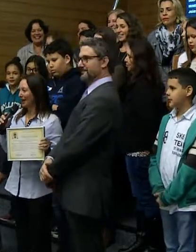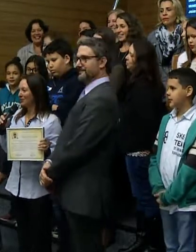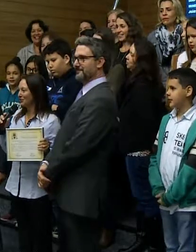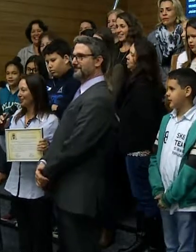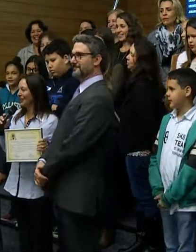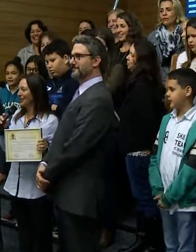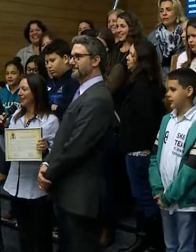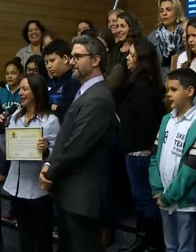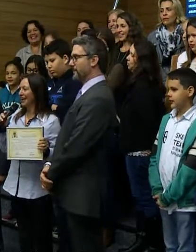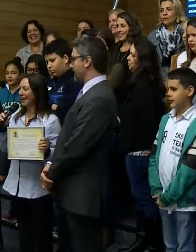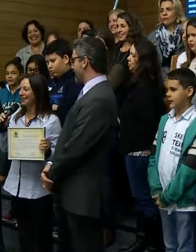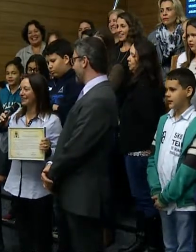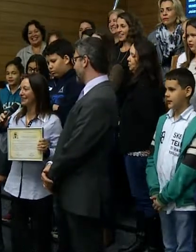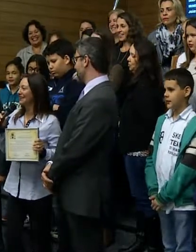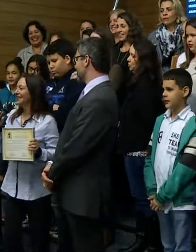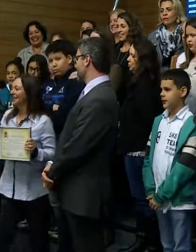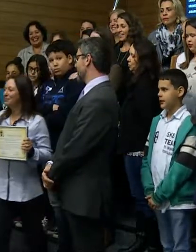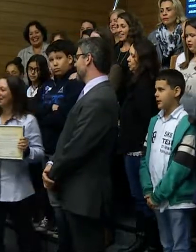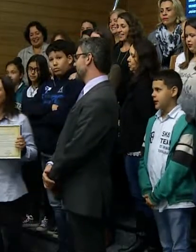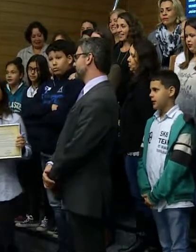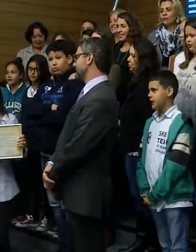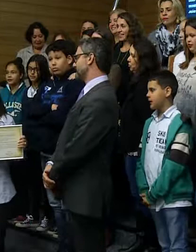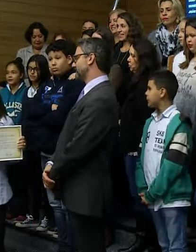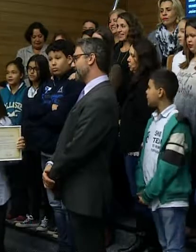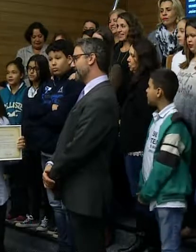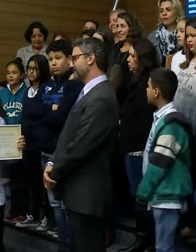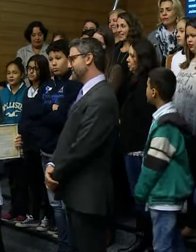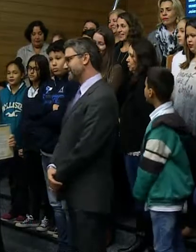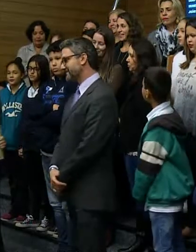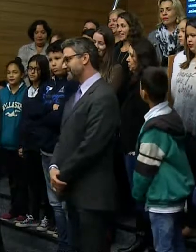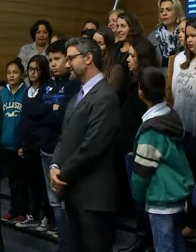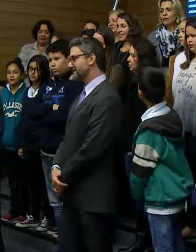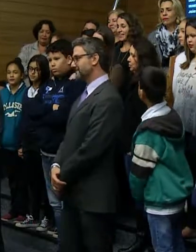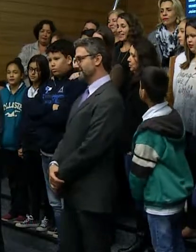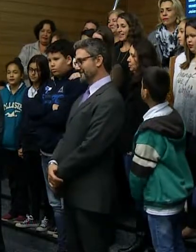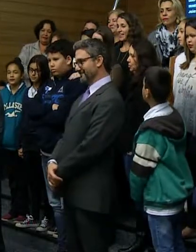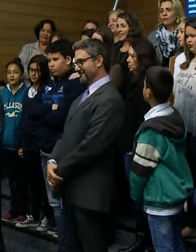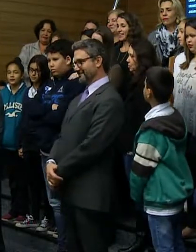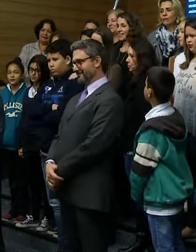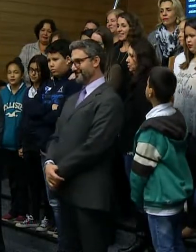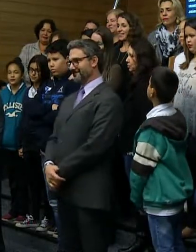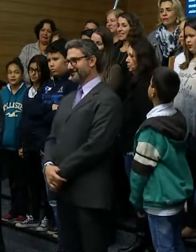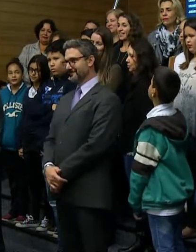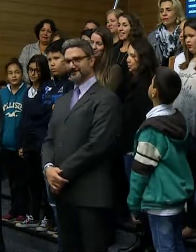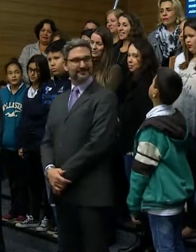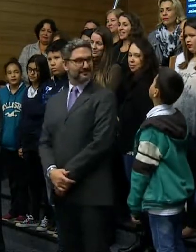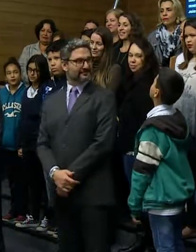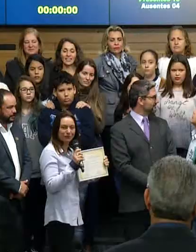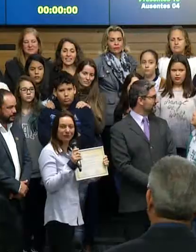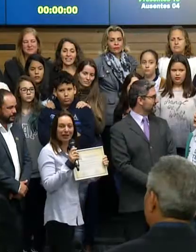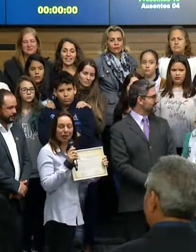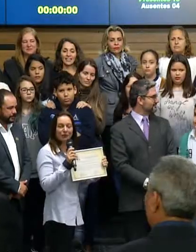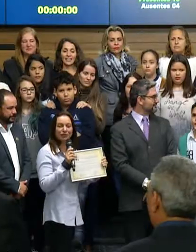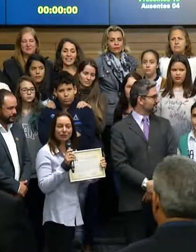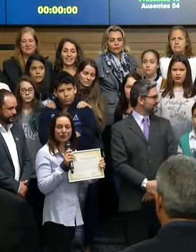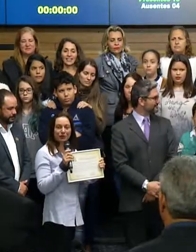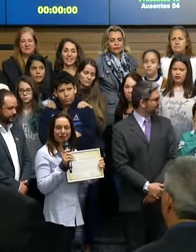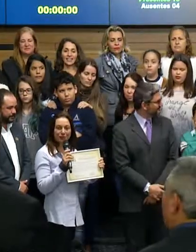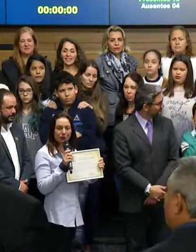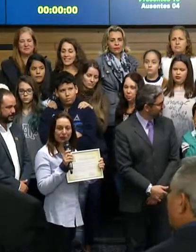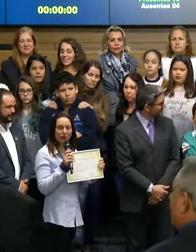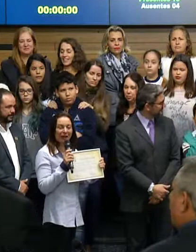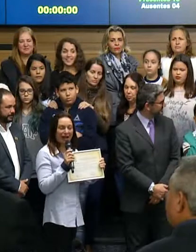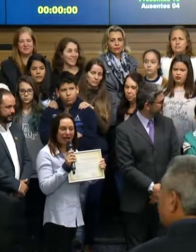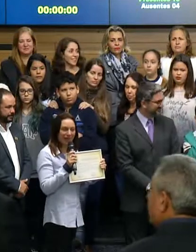Boa tarde já, né, a casa. E principalmente agradecer a professora Ana Carla, que é a professora